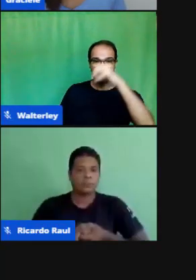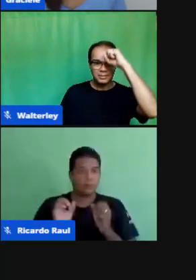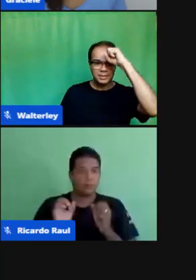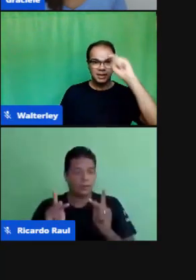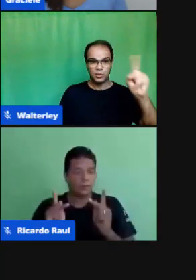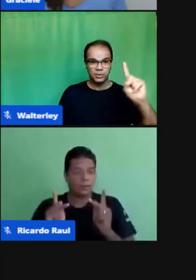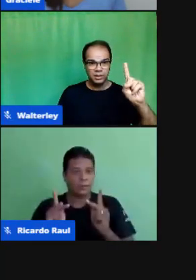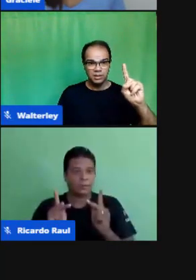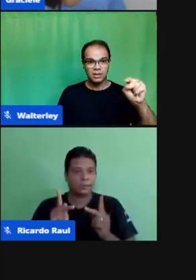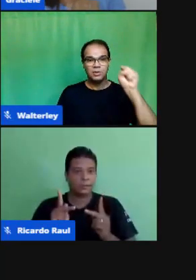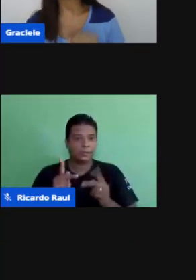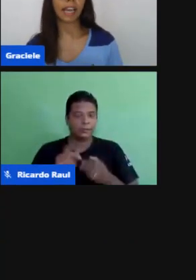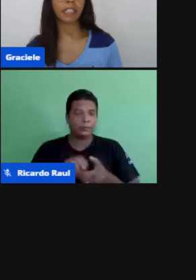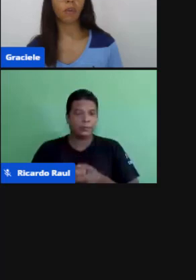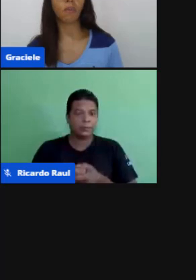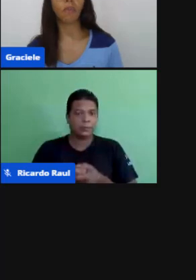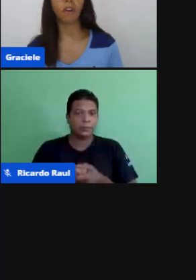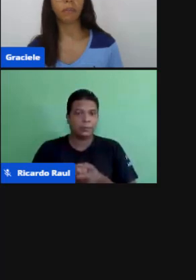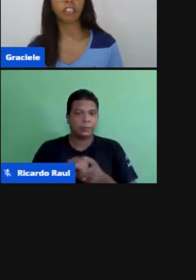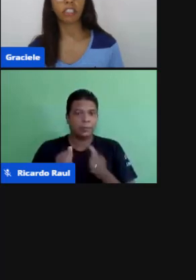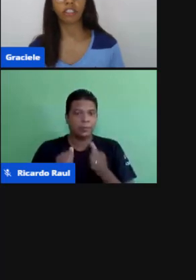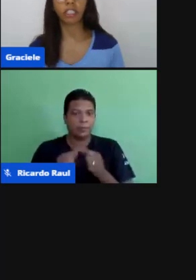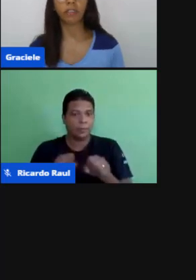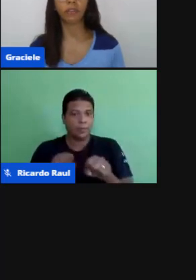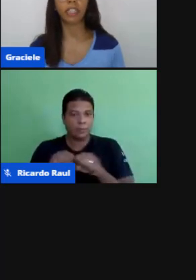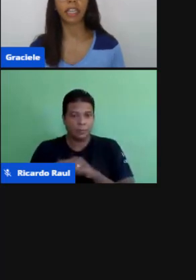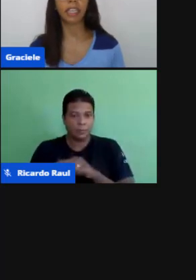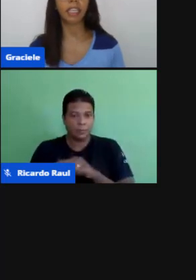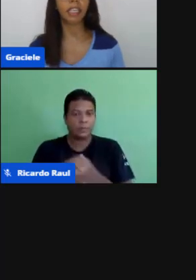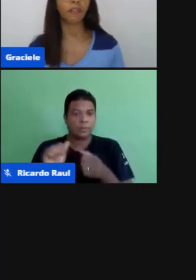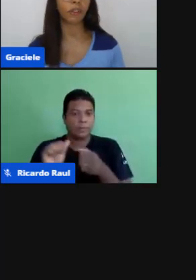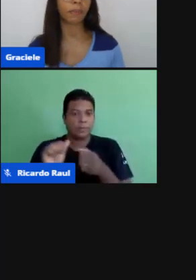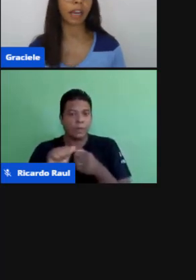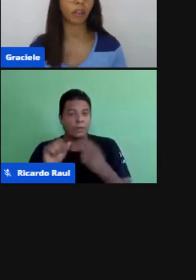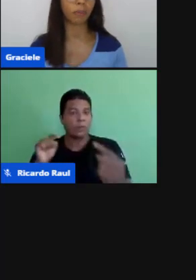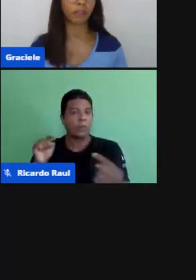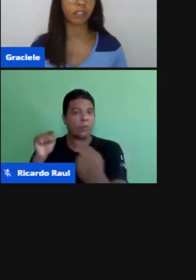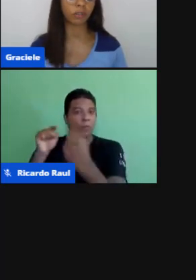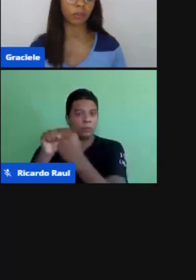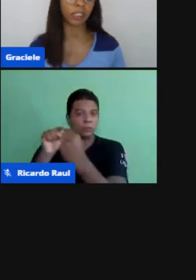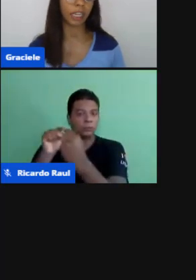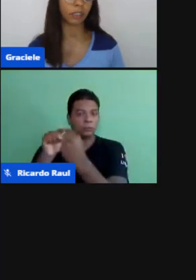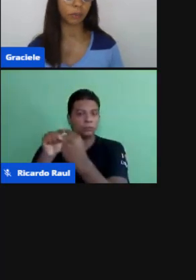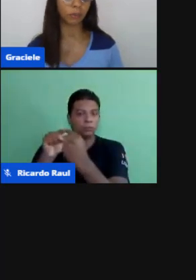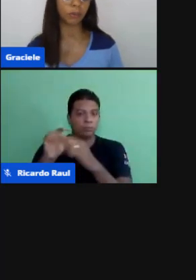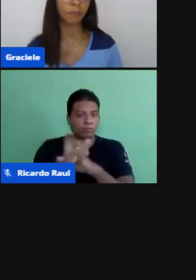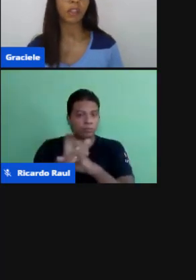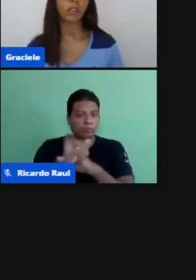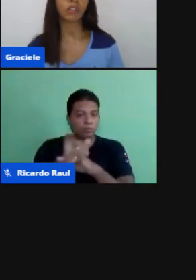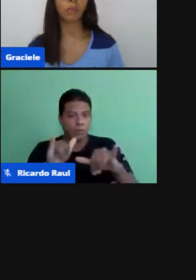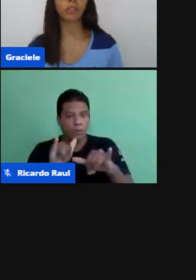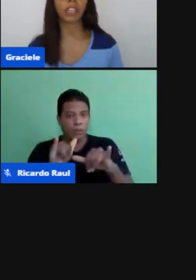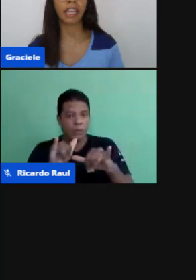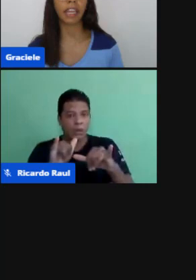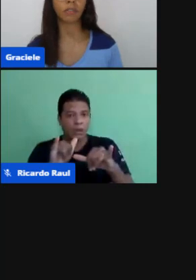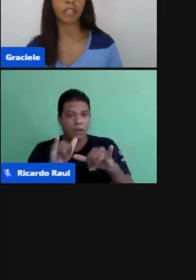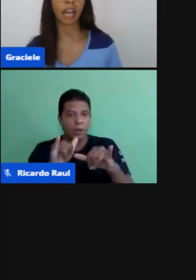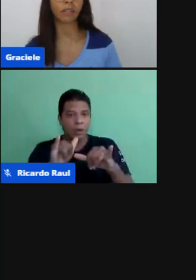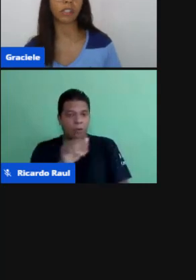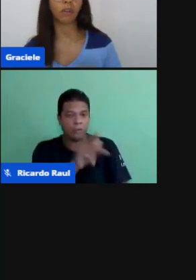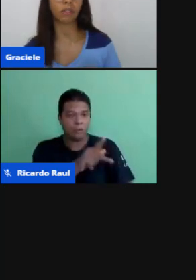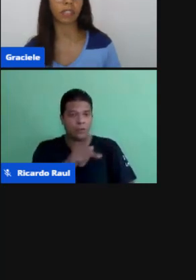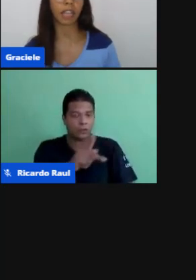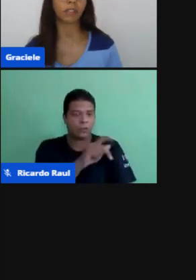Formativa Realizada Com o objetivo De informar Ao professor E aluno Sobre os